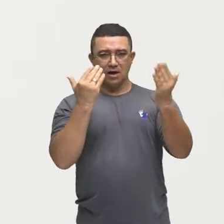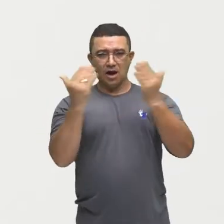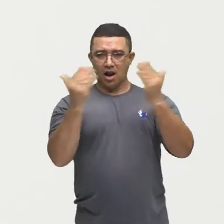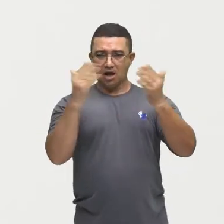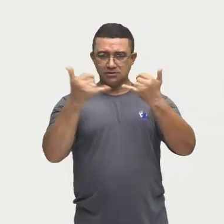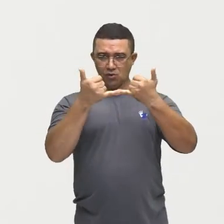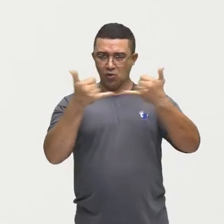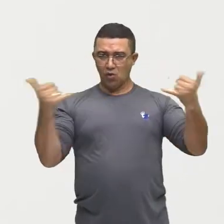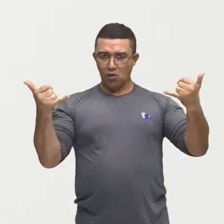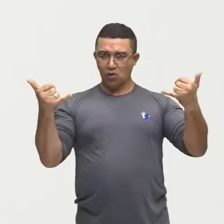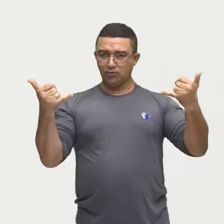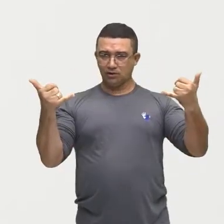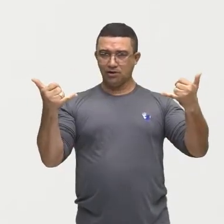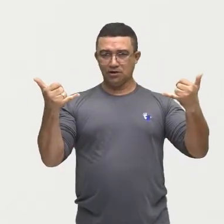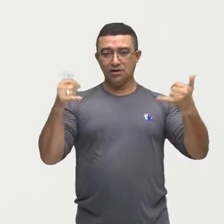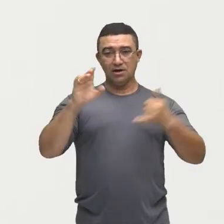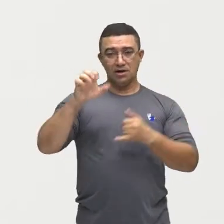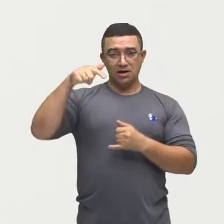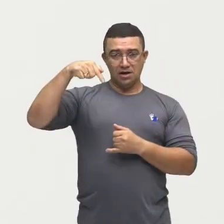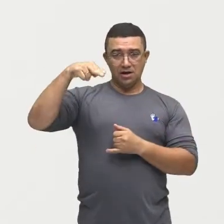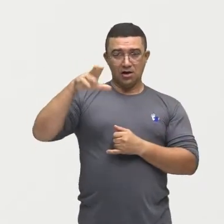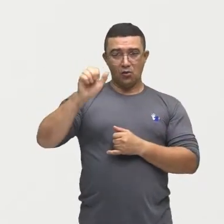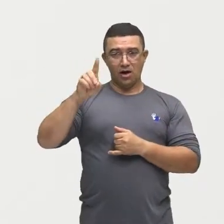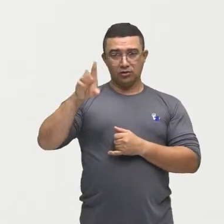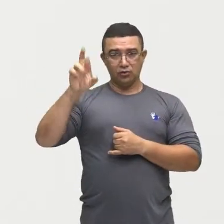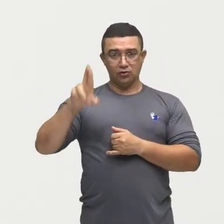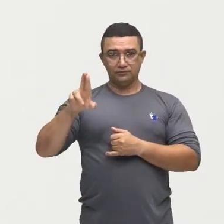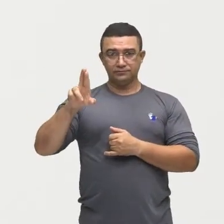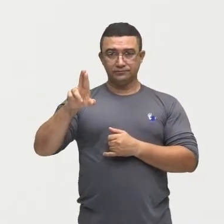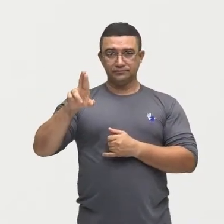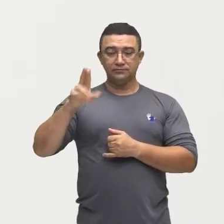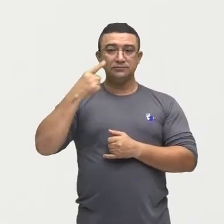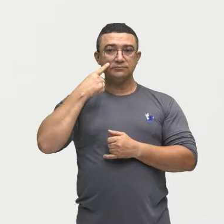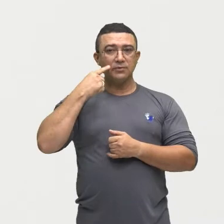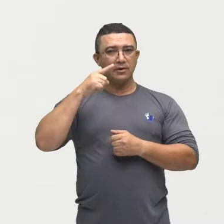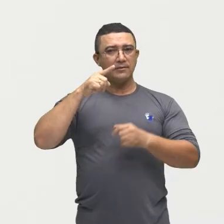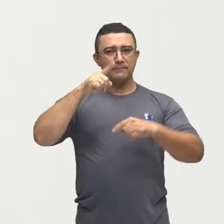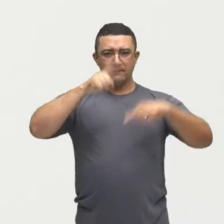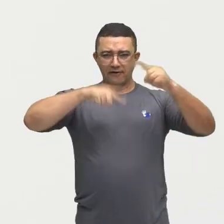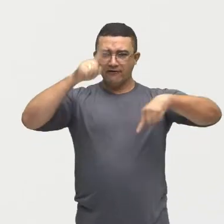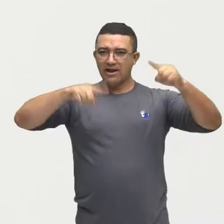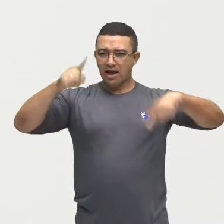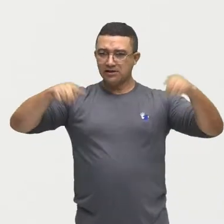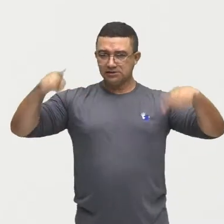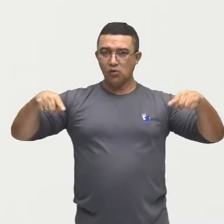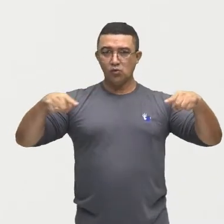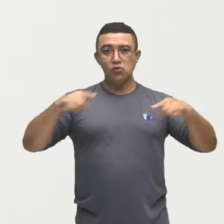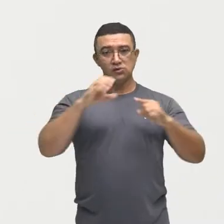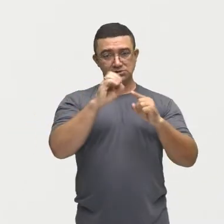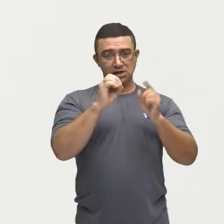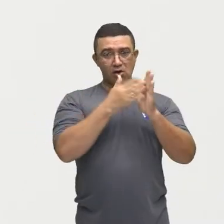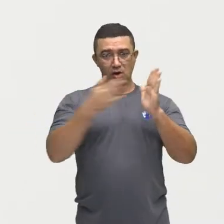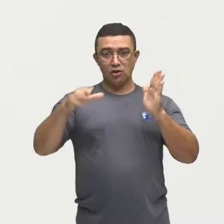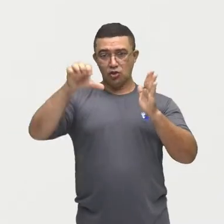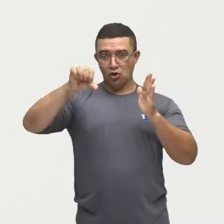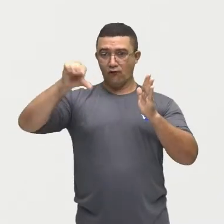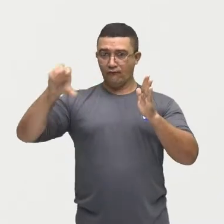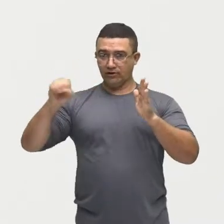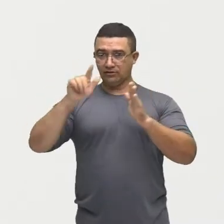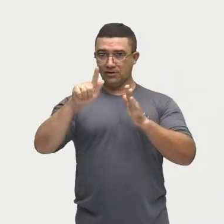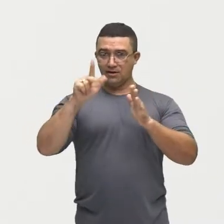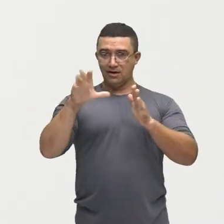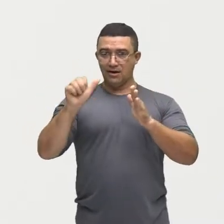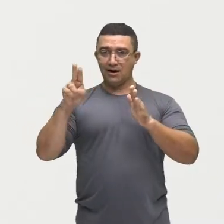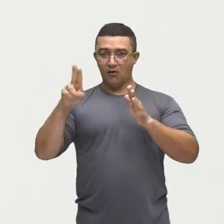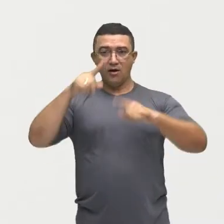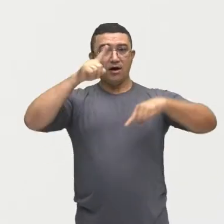do Equador, tá bom? Então aqui a gente tem essa variação de 0 a 90 graus, tá bom? Lembrando que aqui a gente tem o 0 e